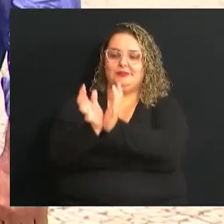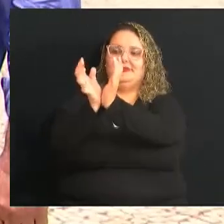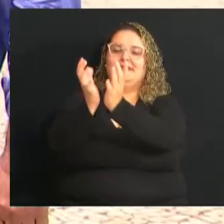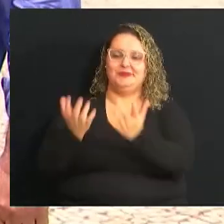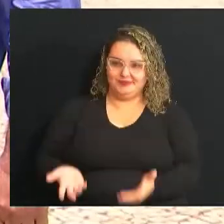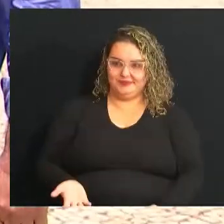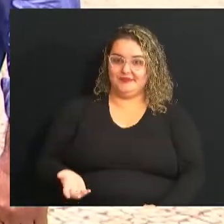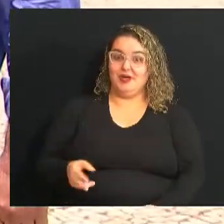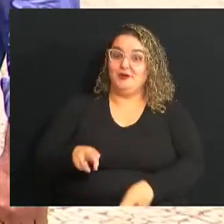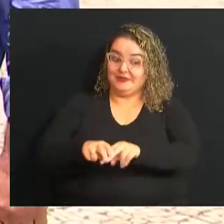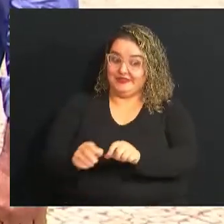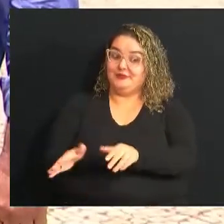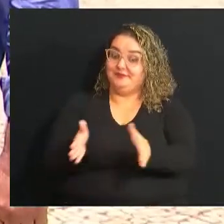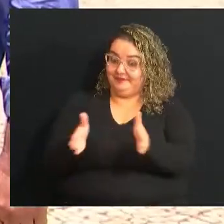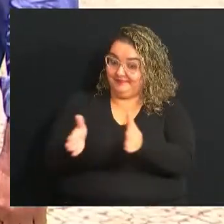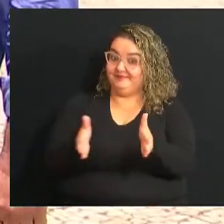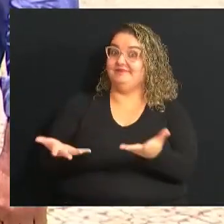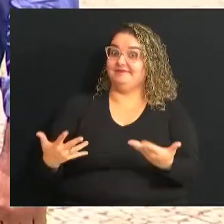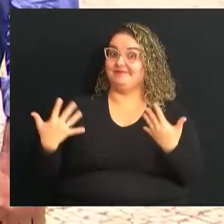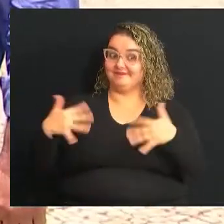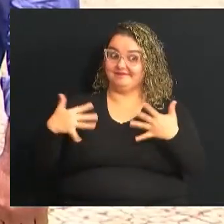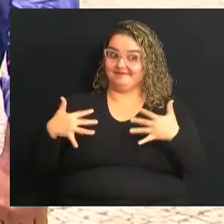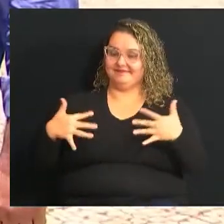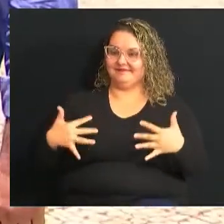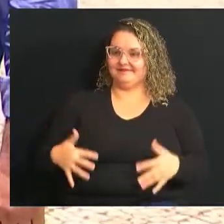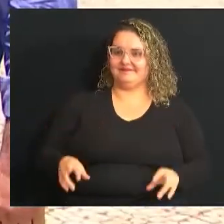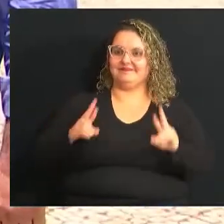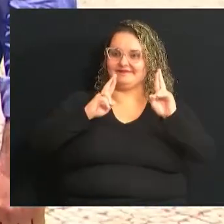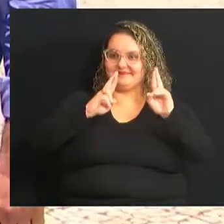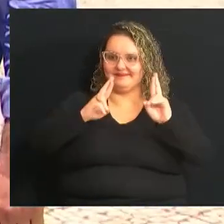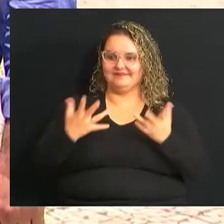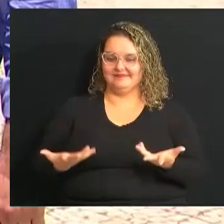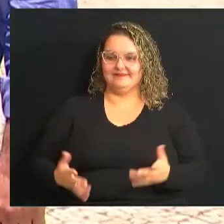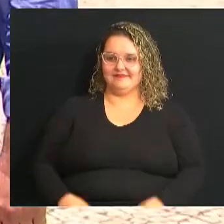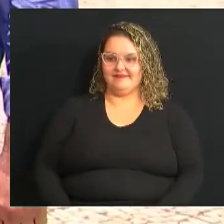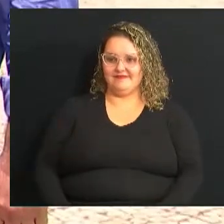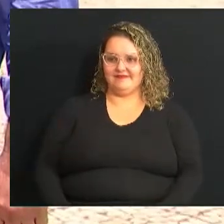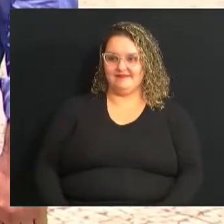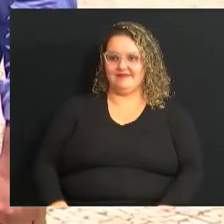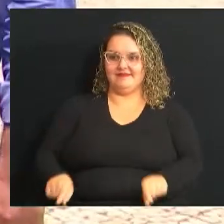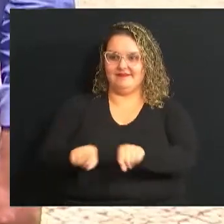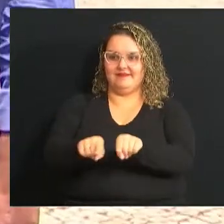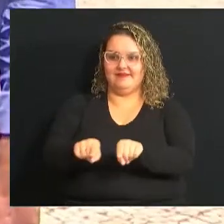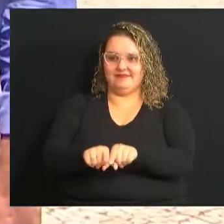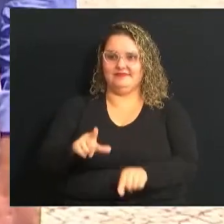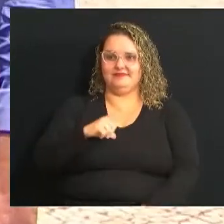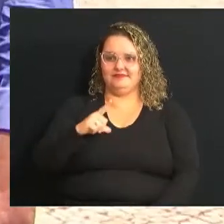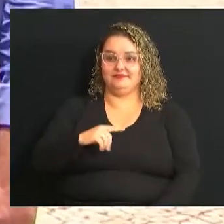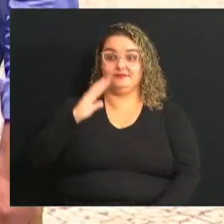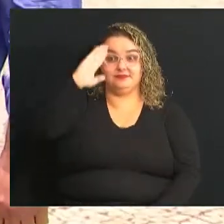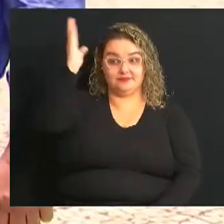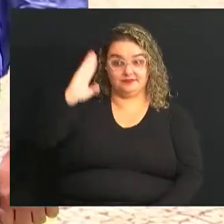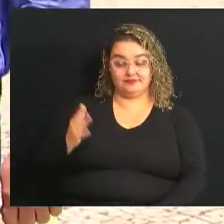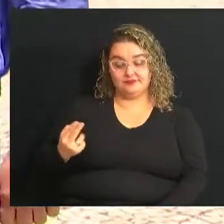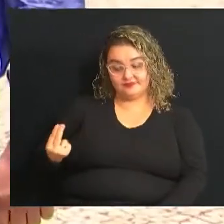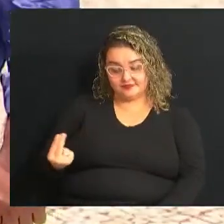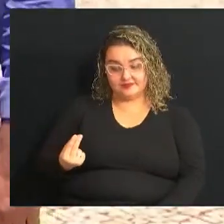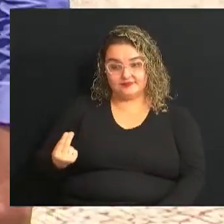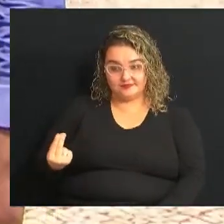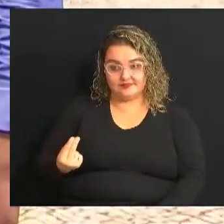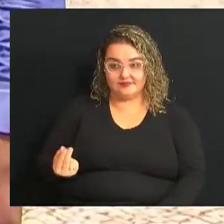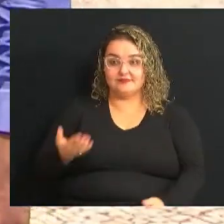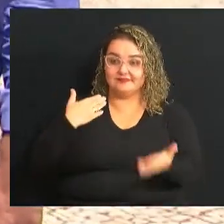bom jogo a todo mundo. Ó, a gente lembra que, inclusive, não há um decreto obrigando o uso de máscaras,